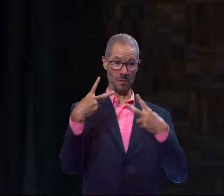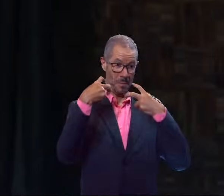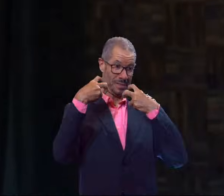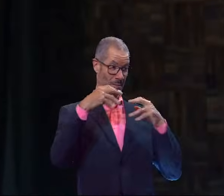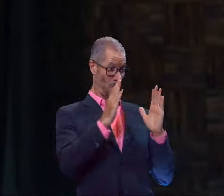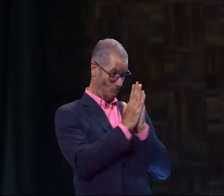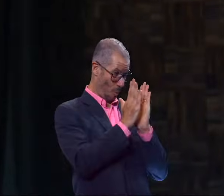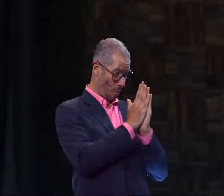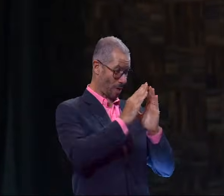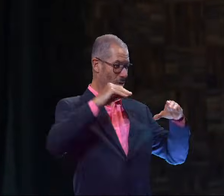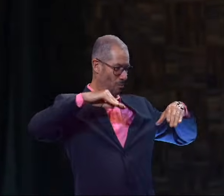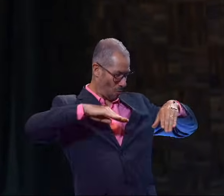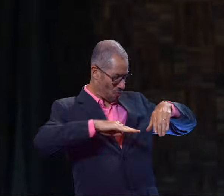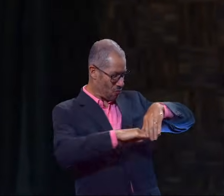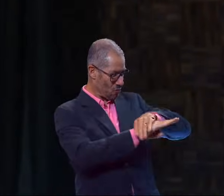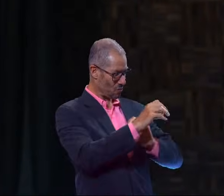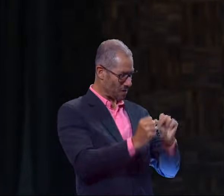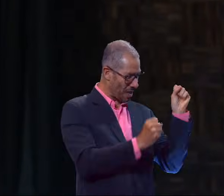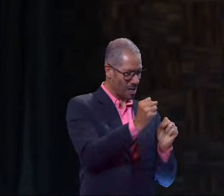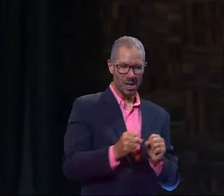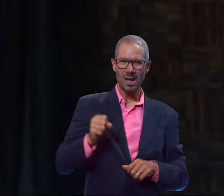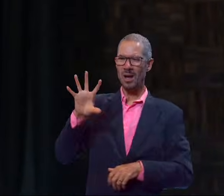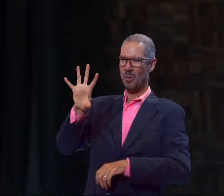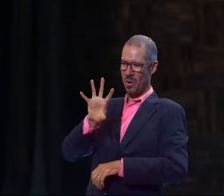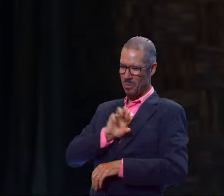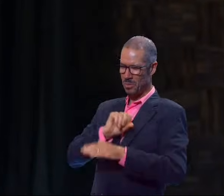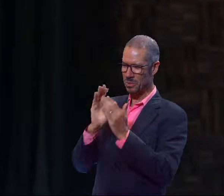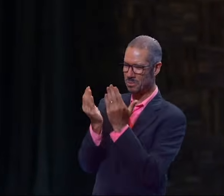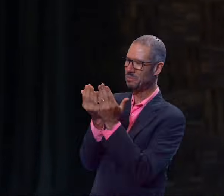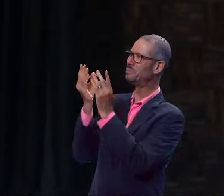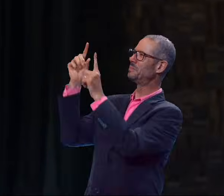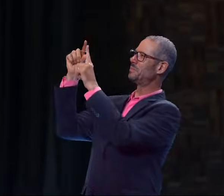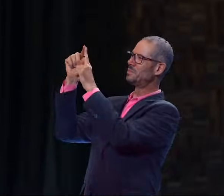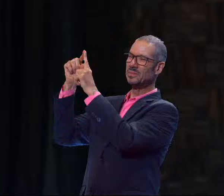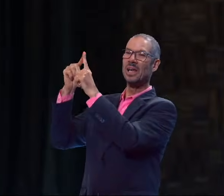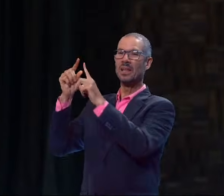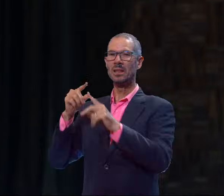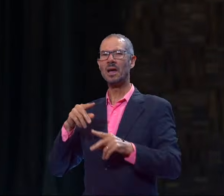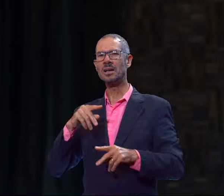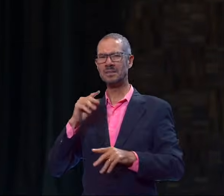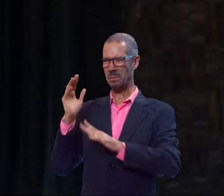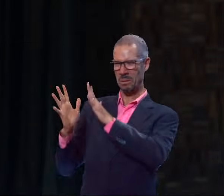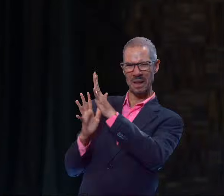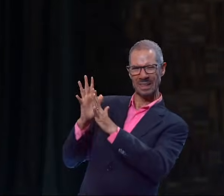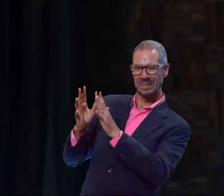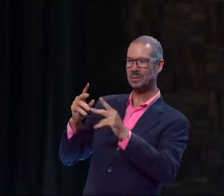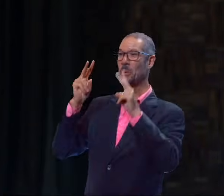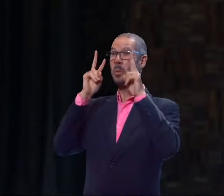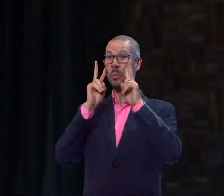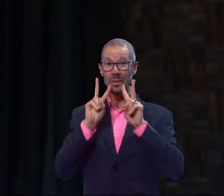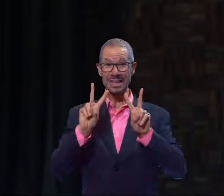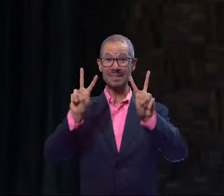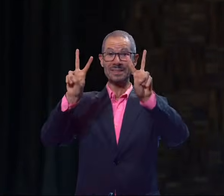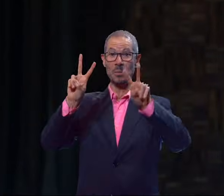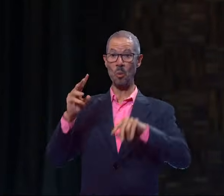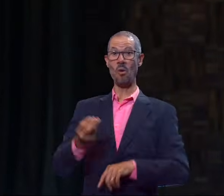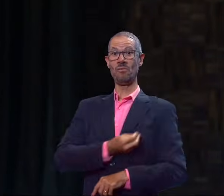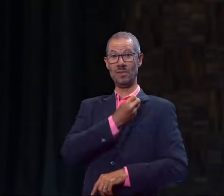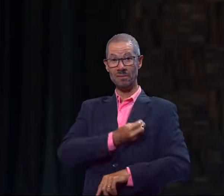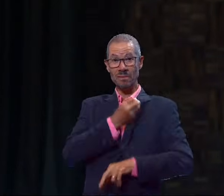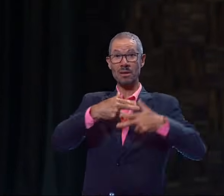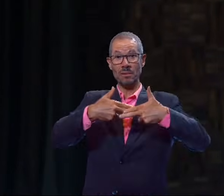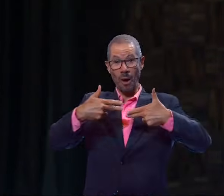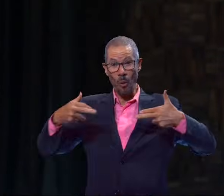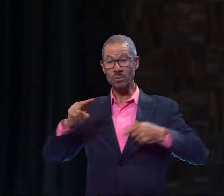garagem. Vão ver o amor que nós temos pela palavra e pelo Senhor. Vão ouvir da nossa boca os testemunhos com Deus. E eles vão viver essas